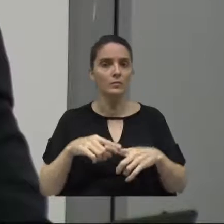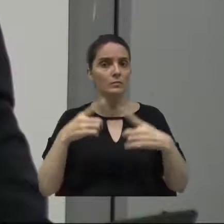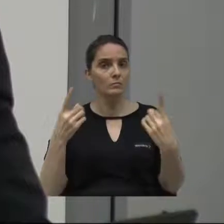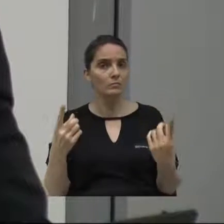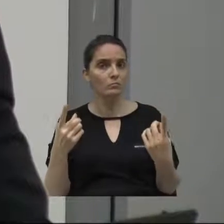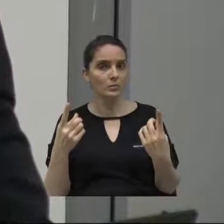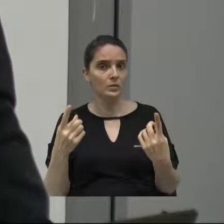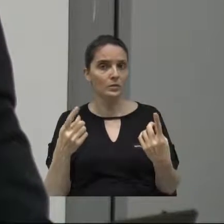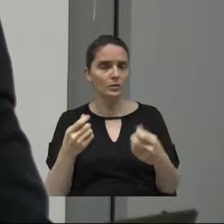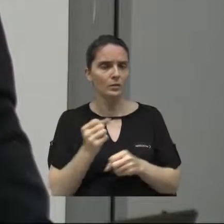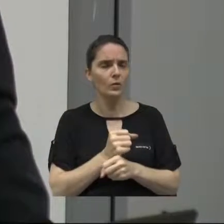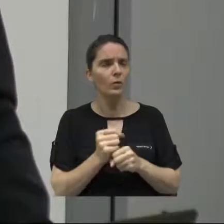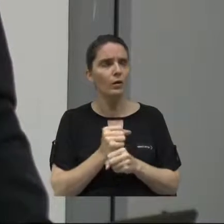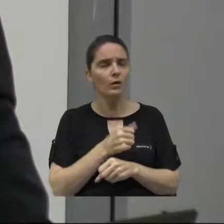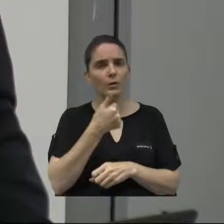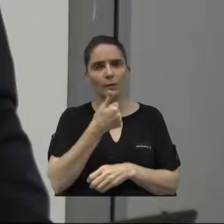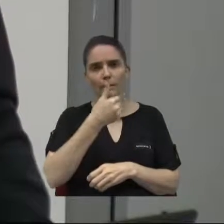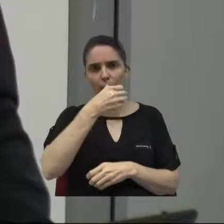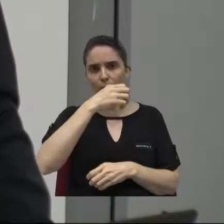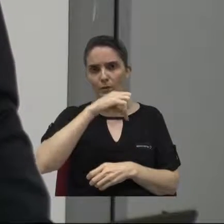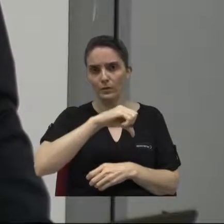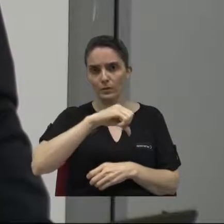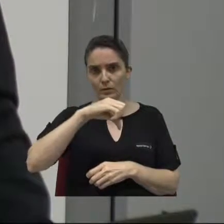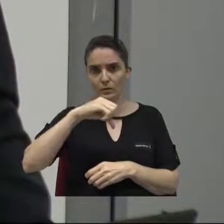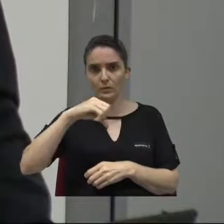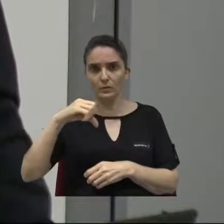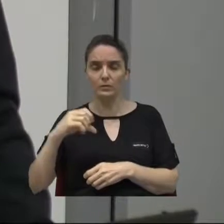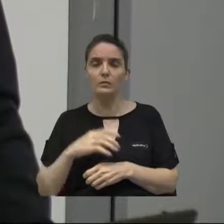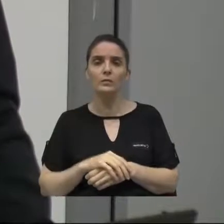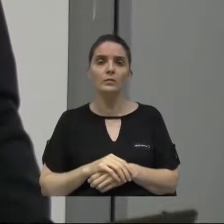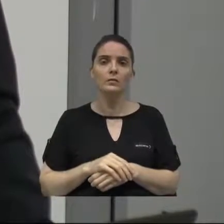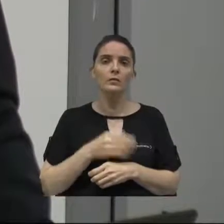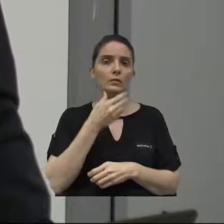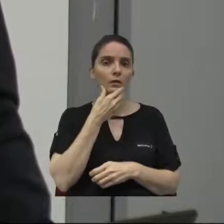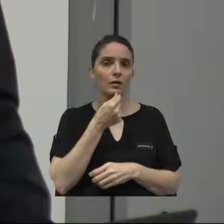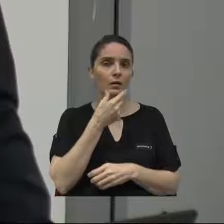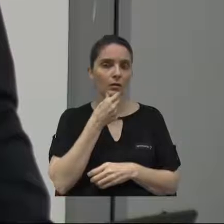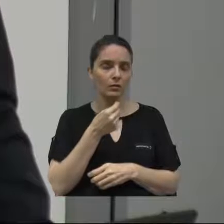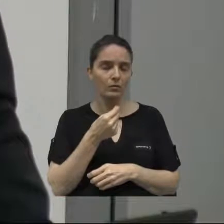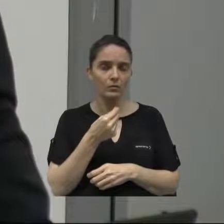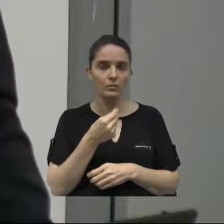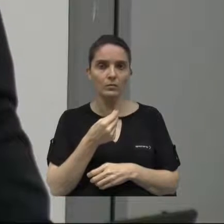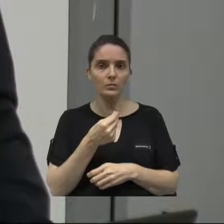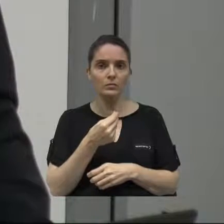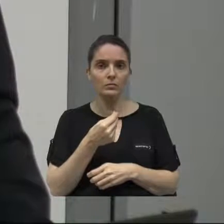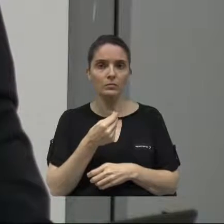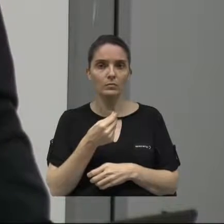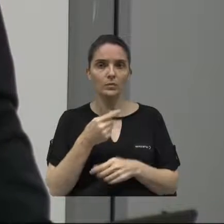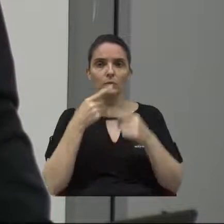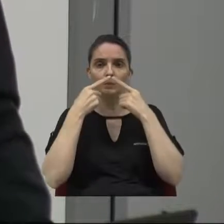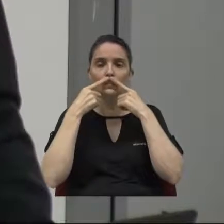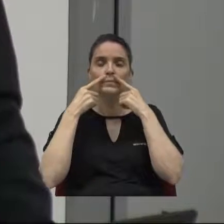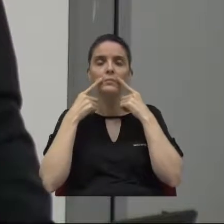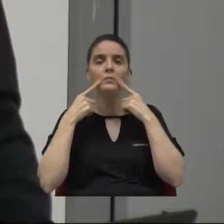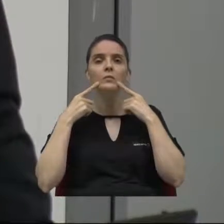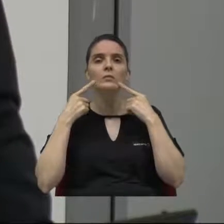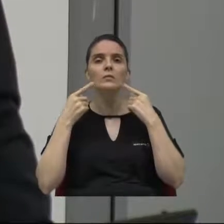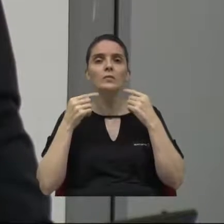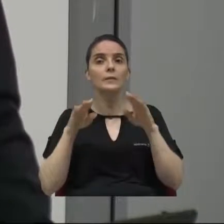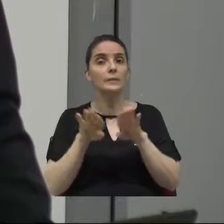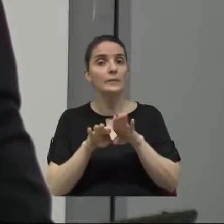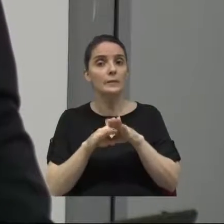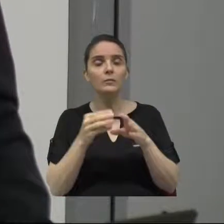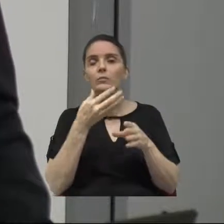isso em 1999, muito grande, onde os homens não começaram só a deixar o bigode, eles começaram também a deixar a